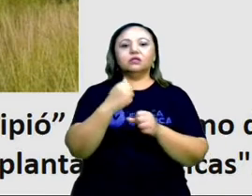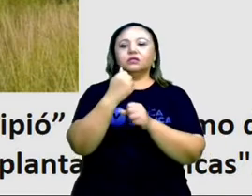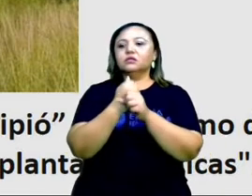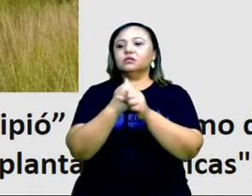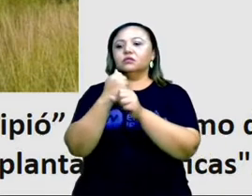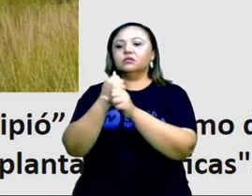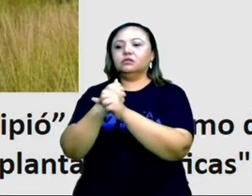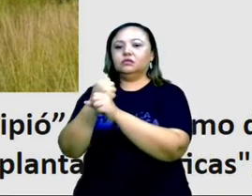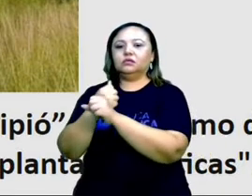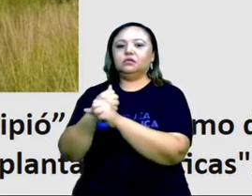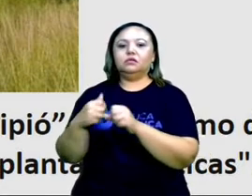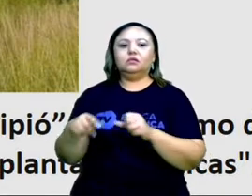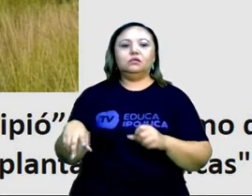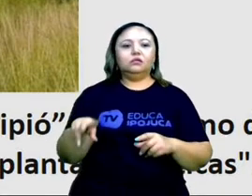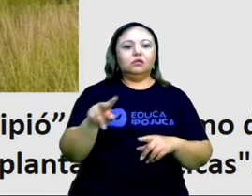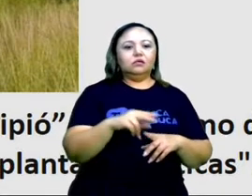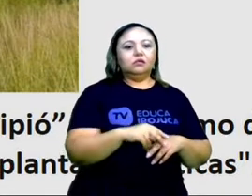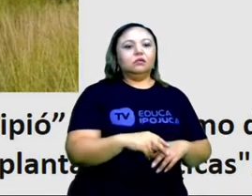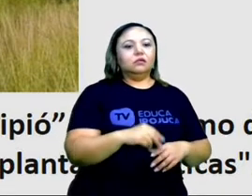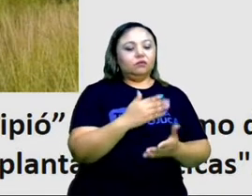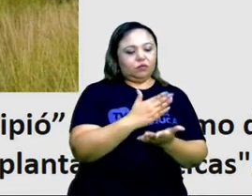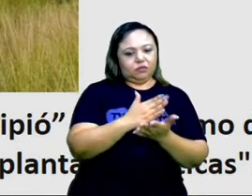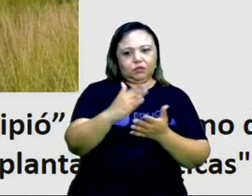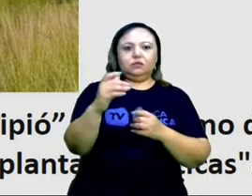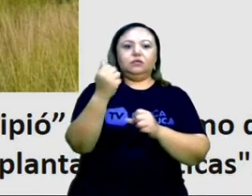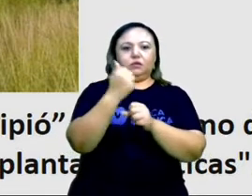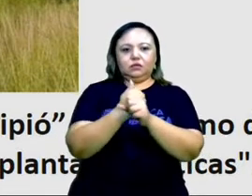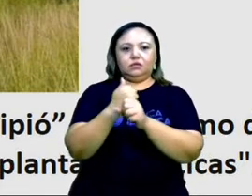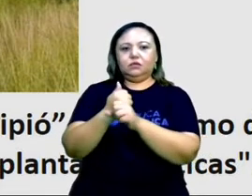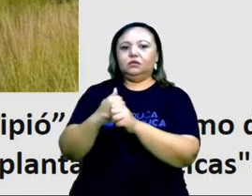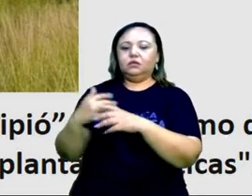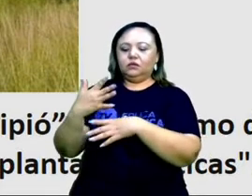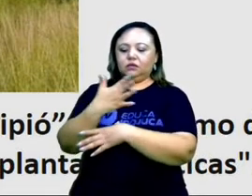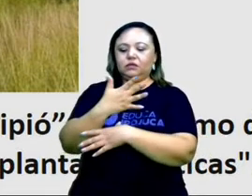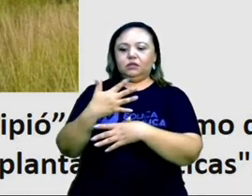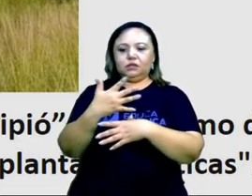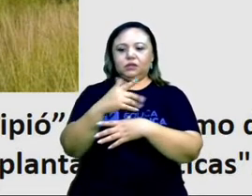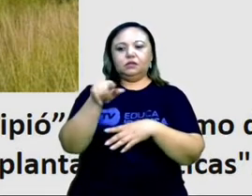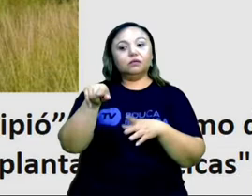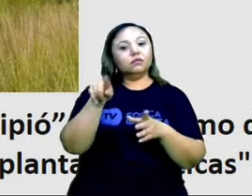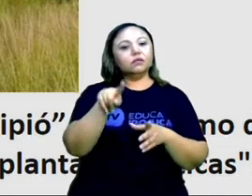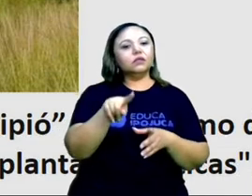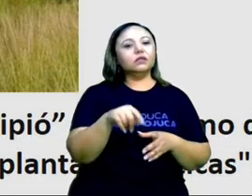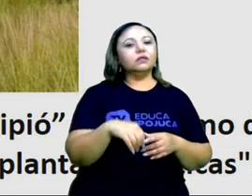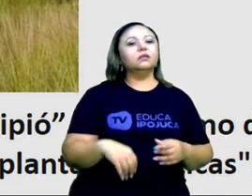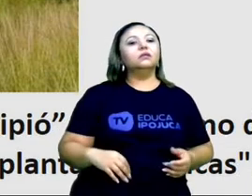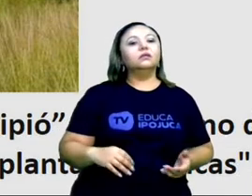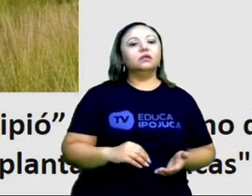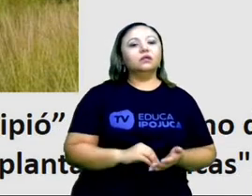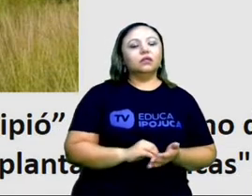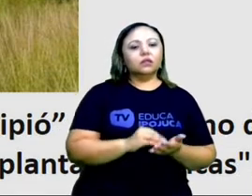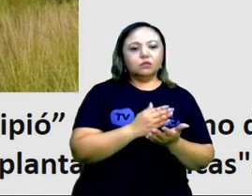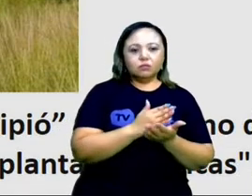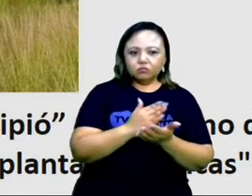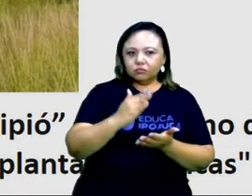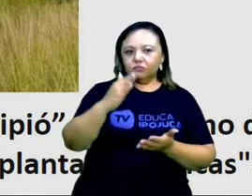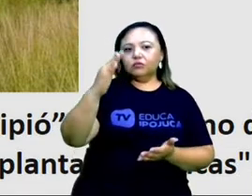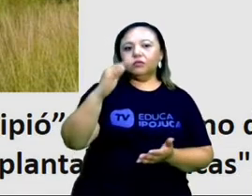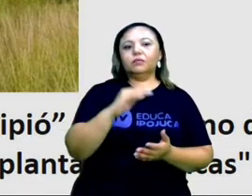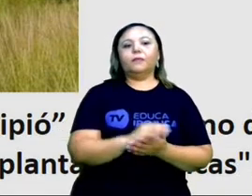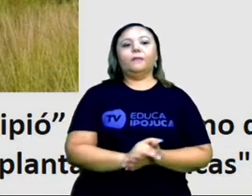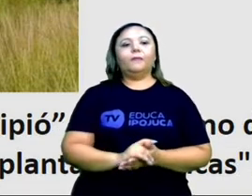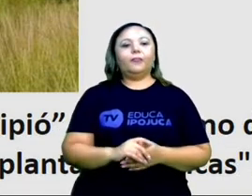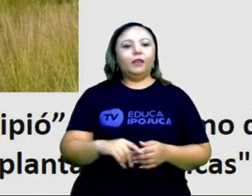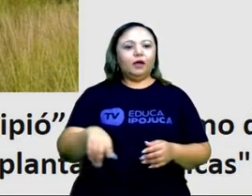construção da nossa cidade. É o engenho Gaipió, uma das relíquias dos